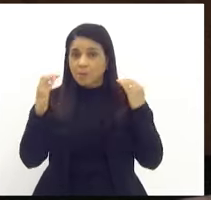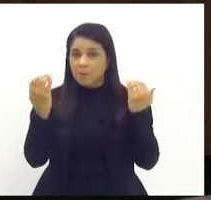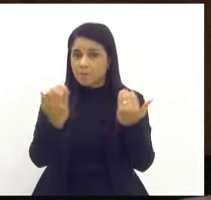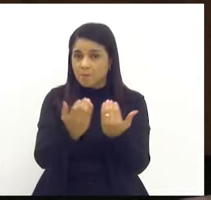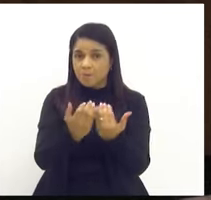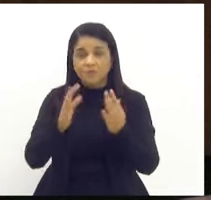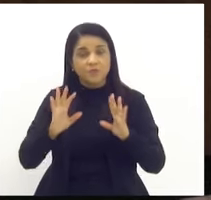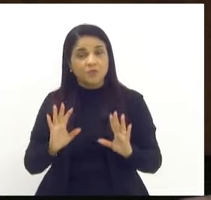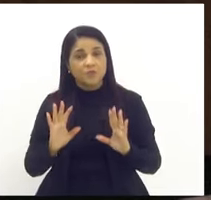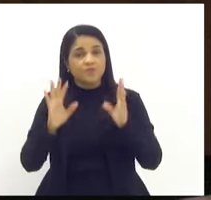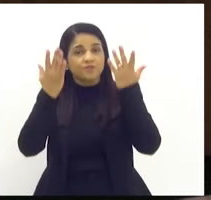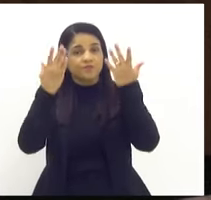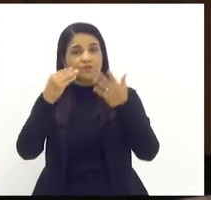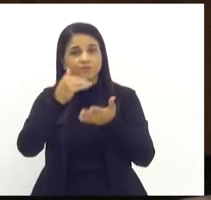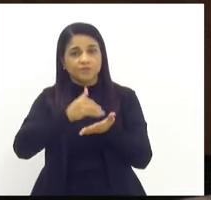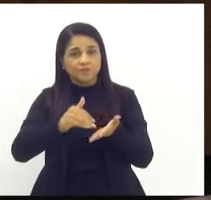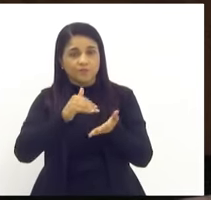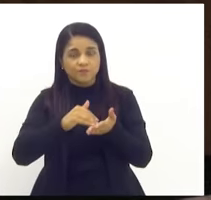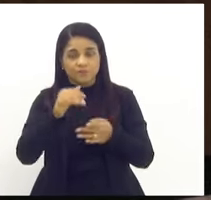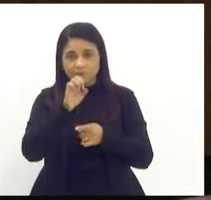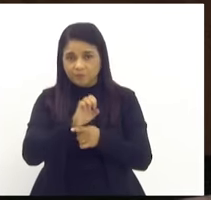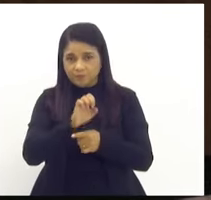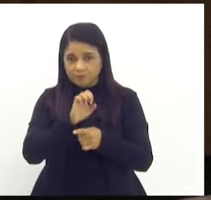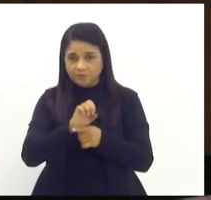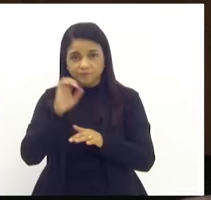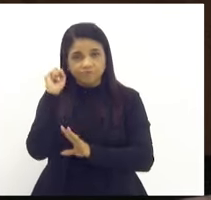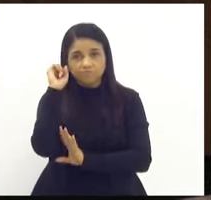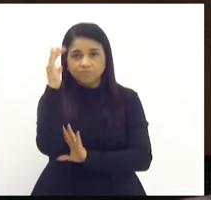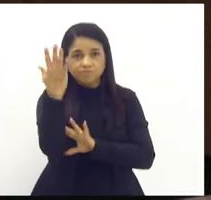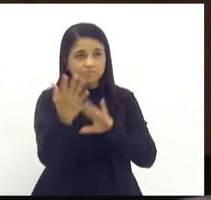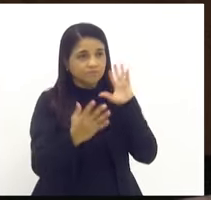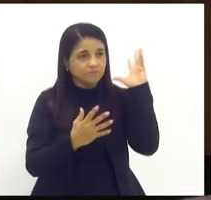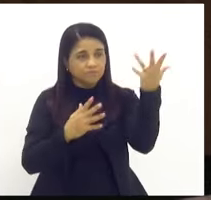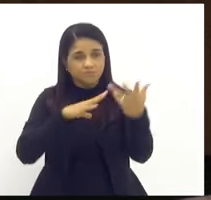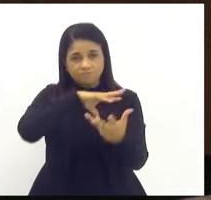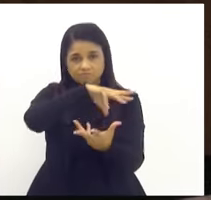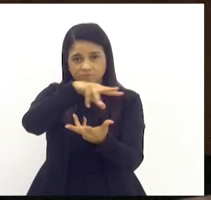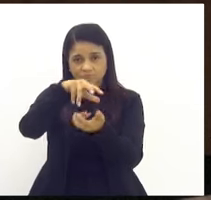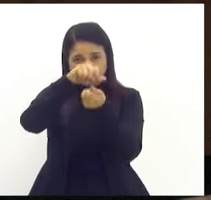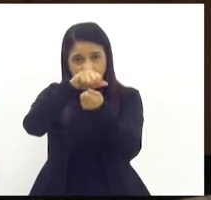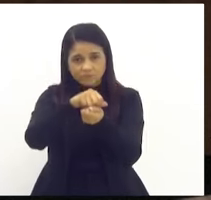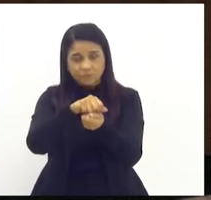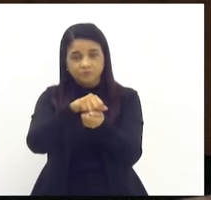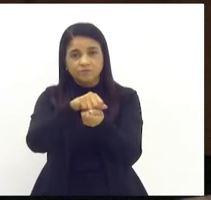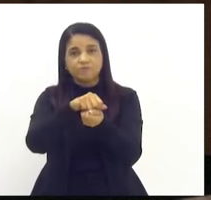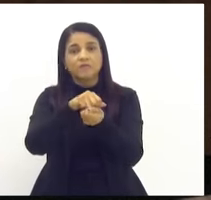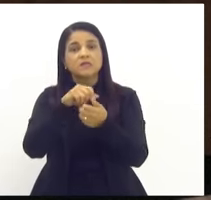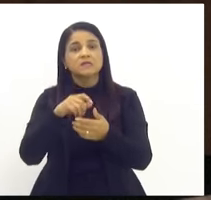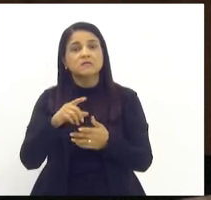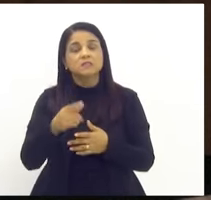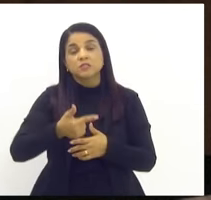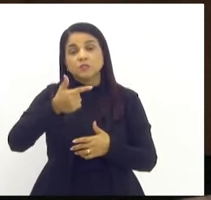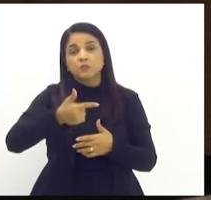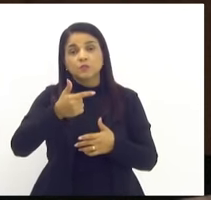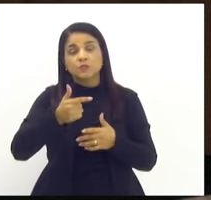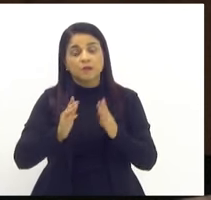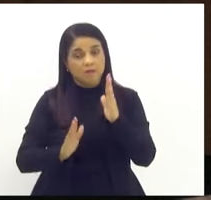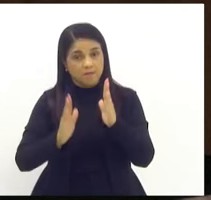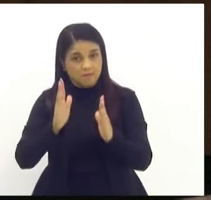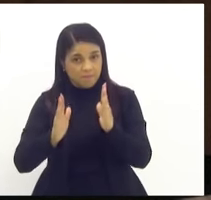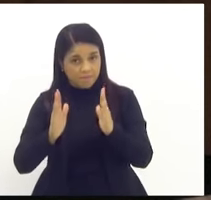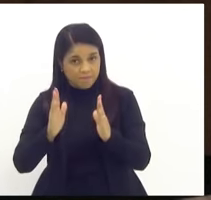ao evento da Secretaria de Estado de Meio Ambiente e sustentabilidade que lançou a segunda etapa